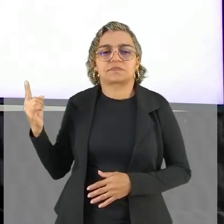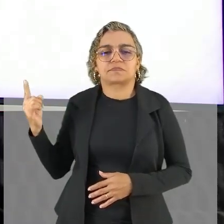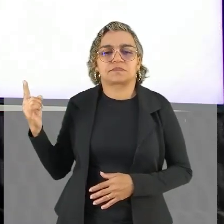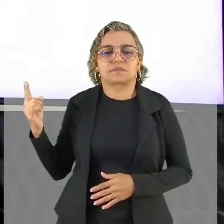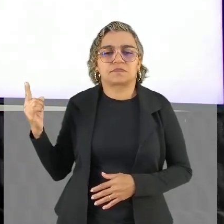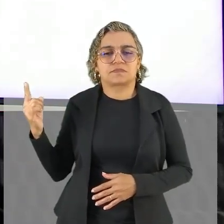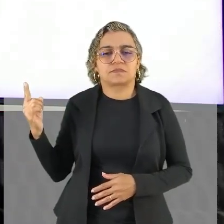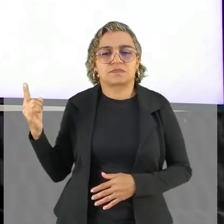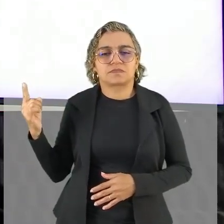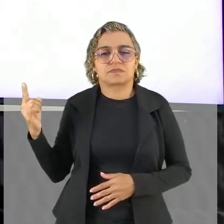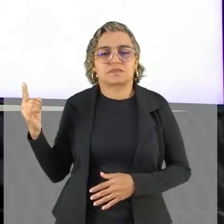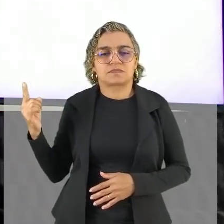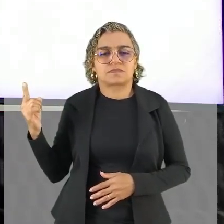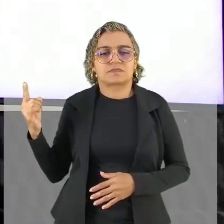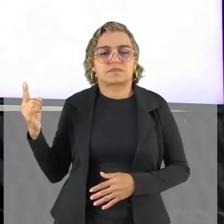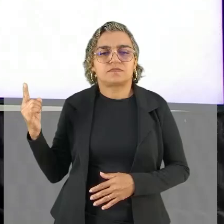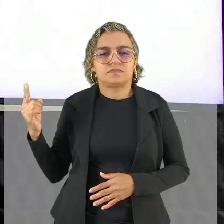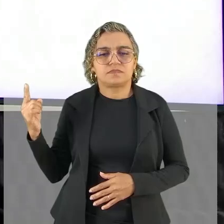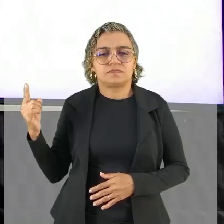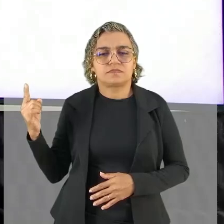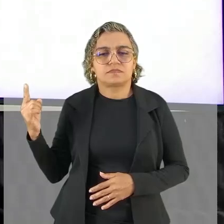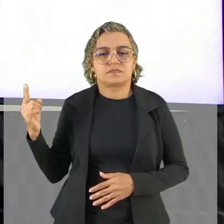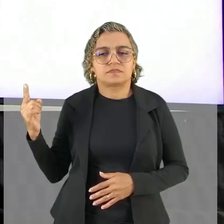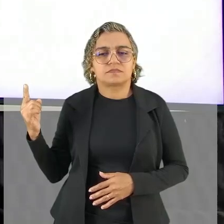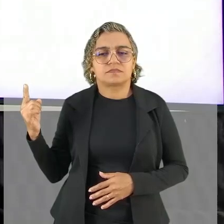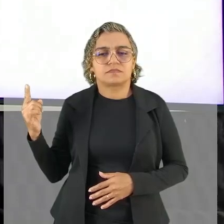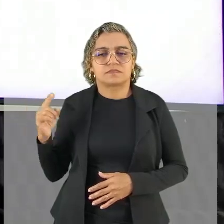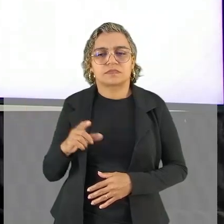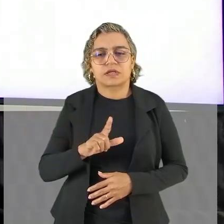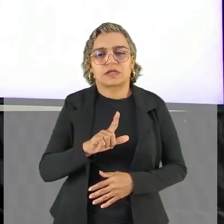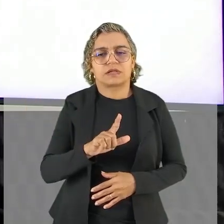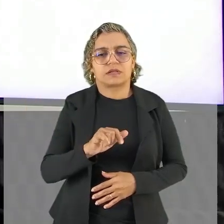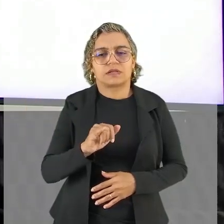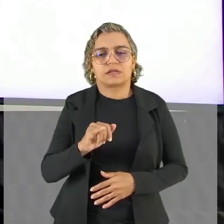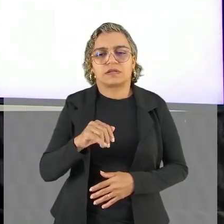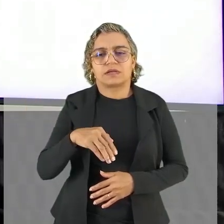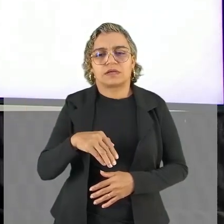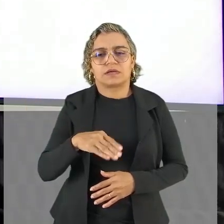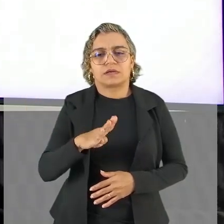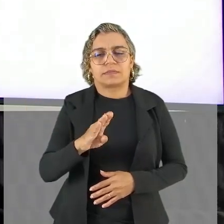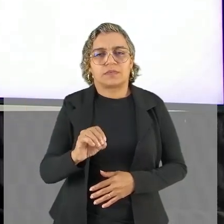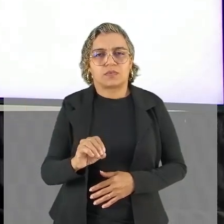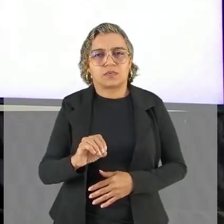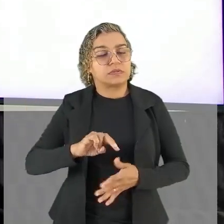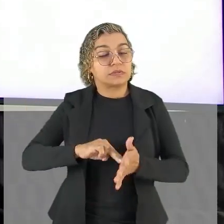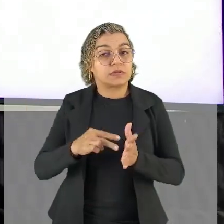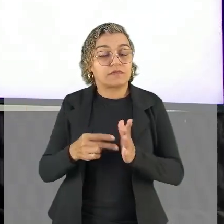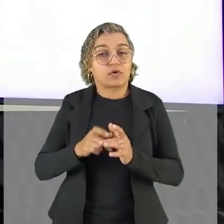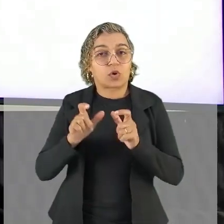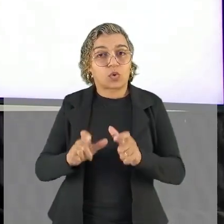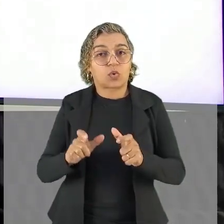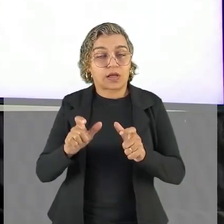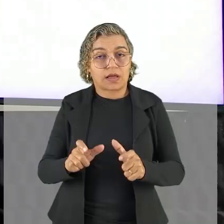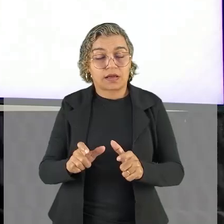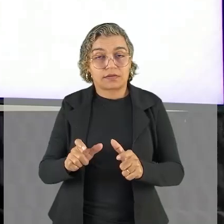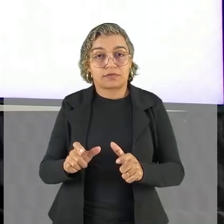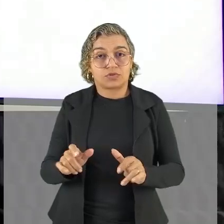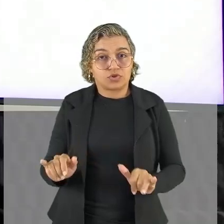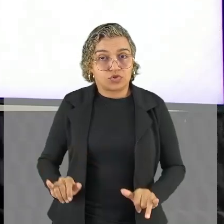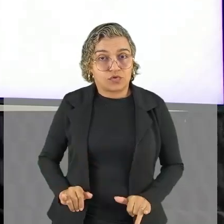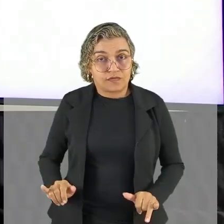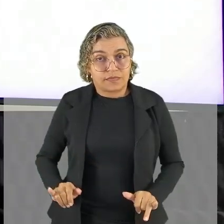a desprender-se do limbo. O limbo é um lugar de sofrimento, né? Segundo aí